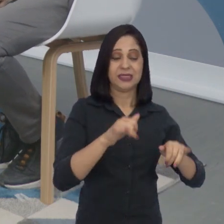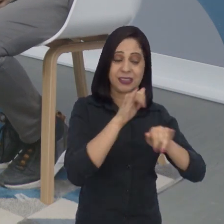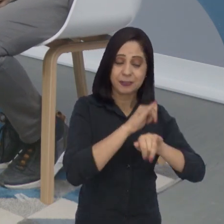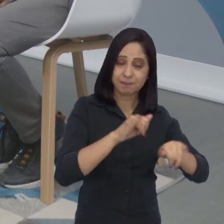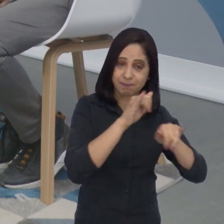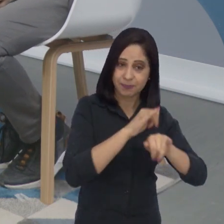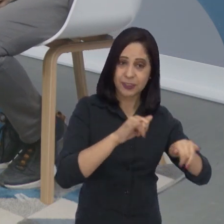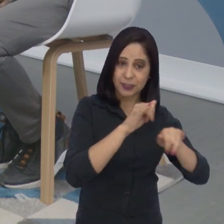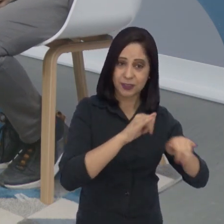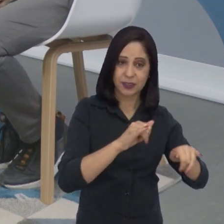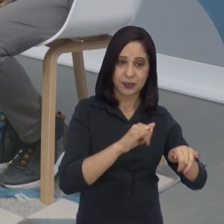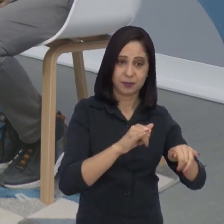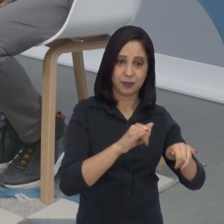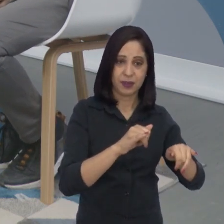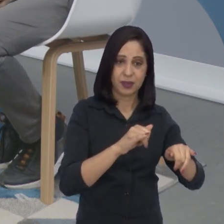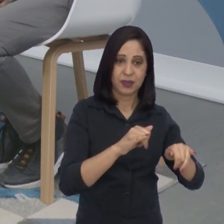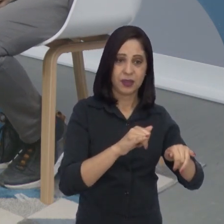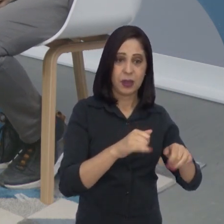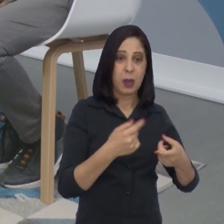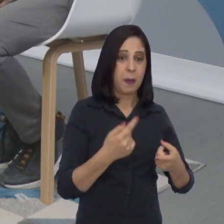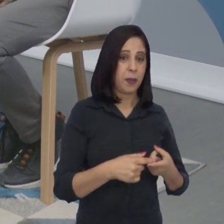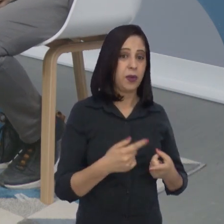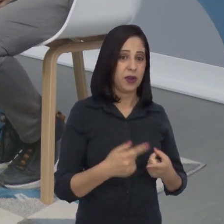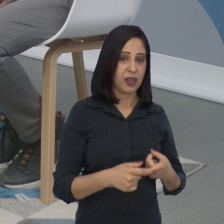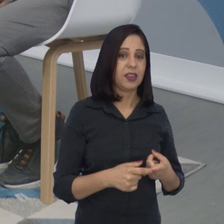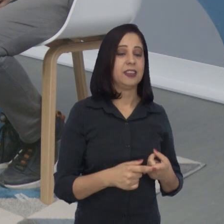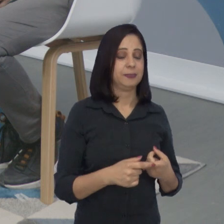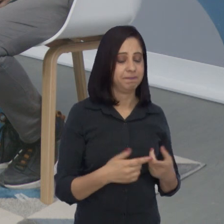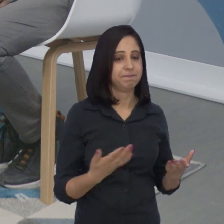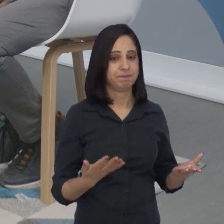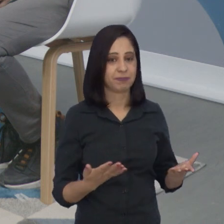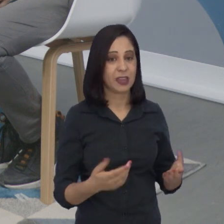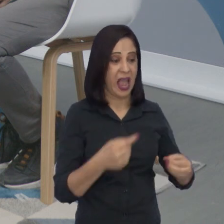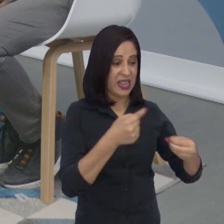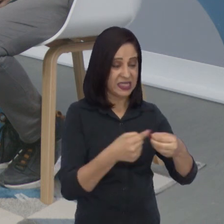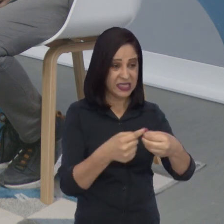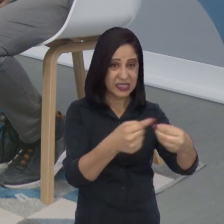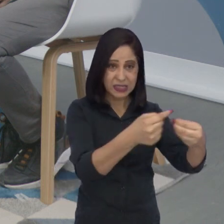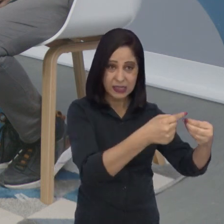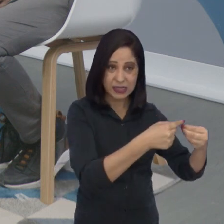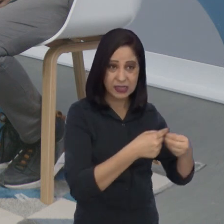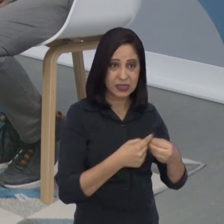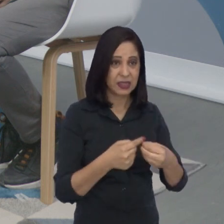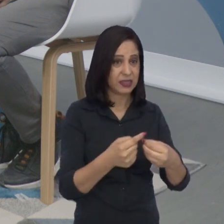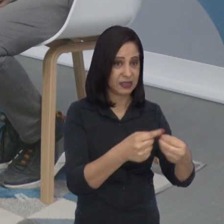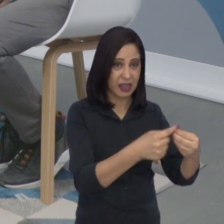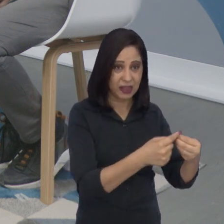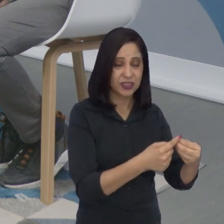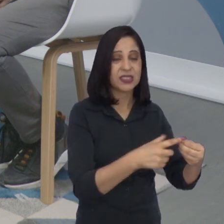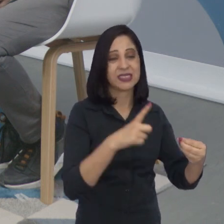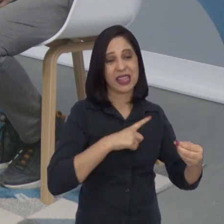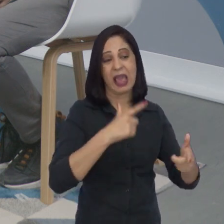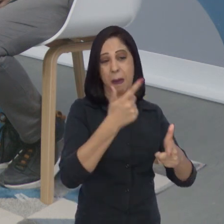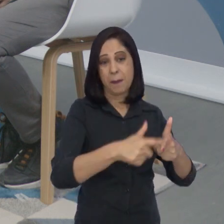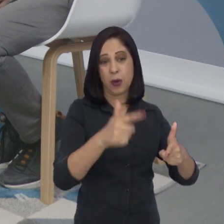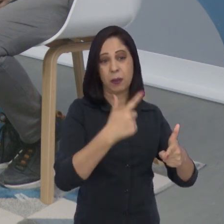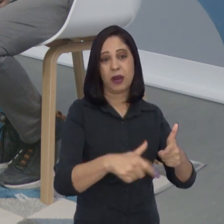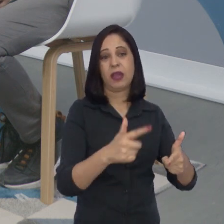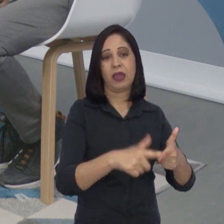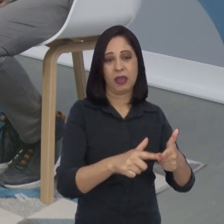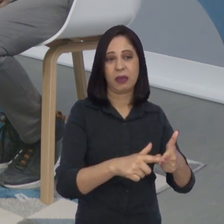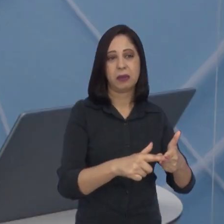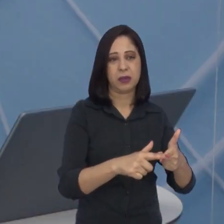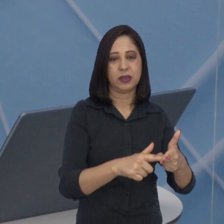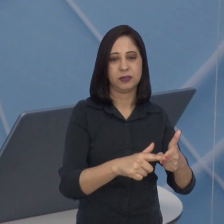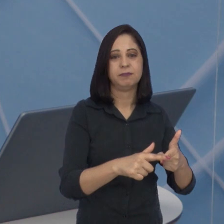uma realidade a nível geral, né, de muitas cidades que não foram devidamente planejadas, né, a médio,